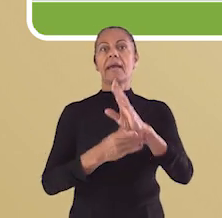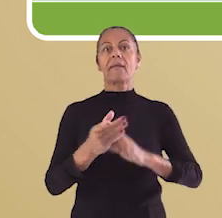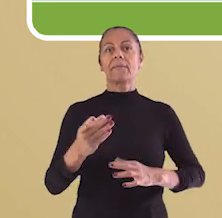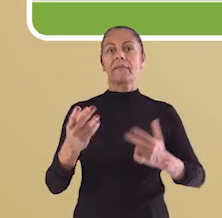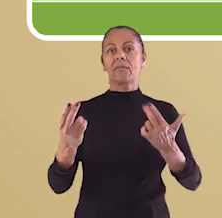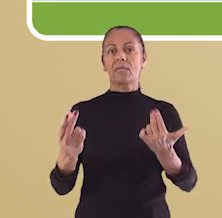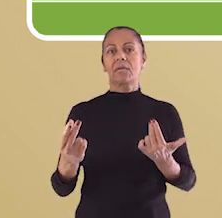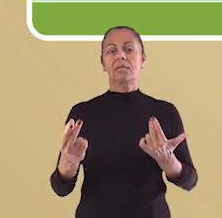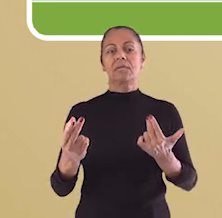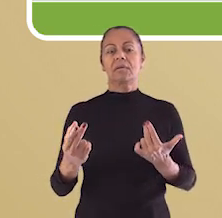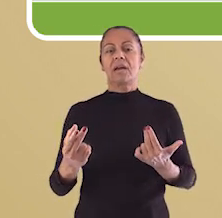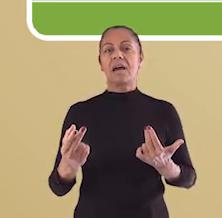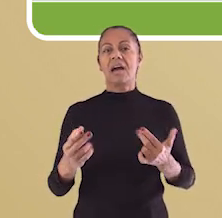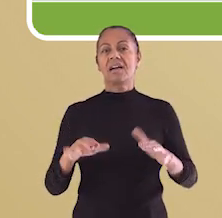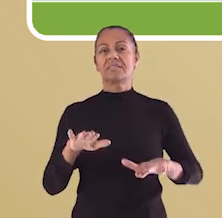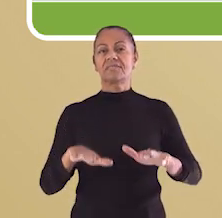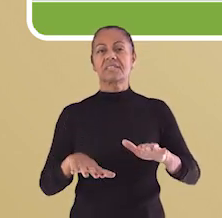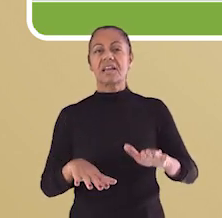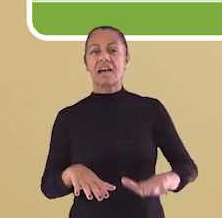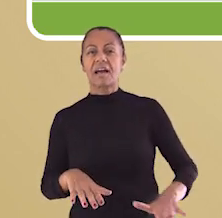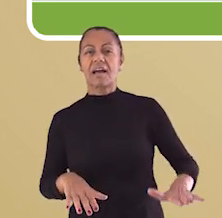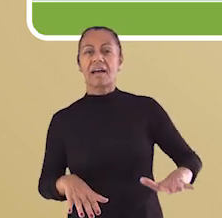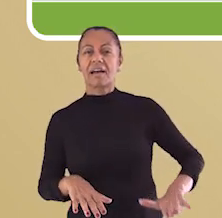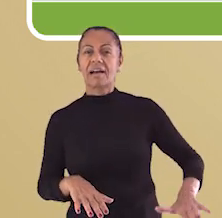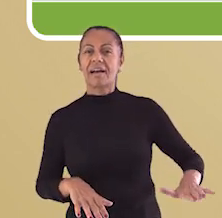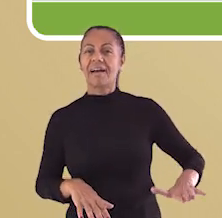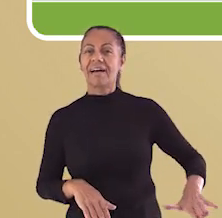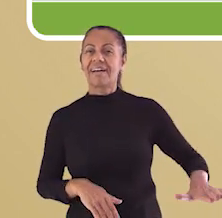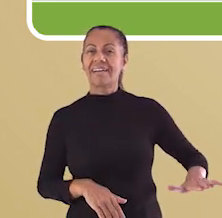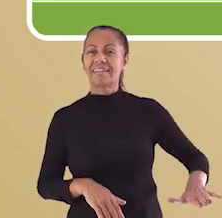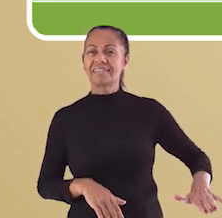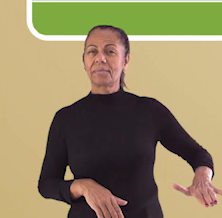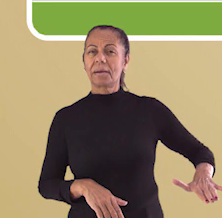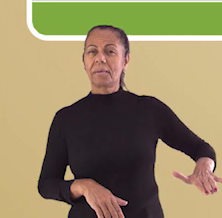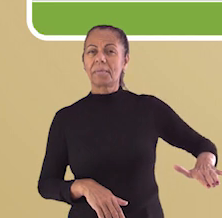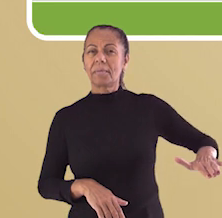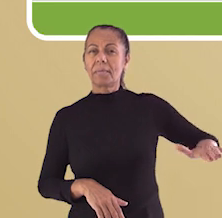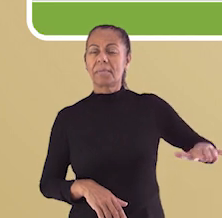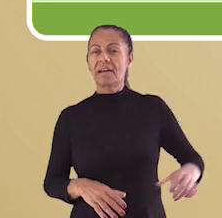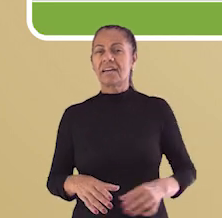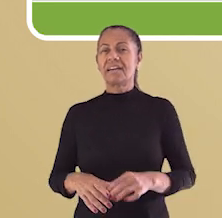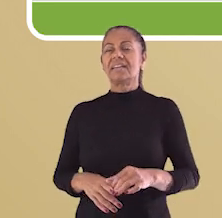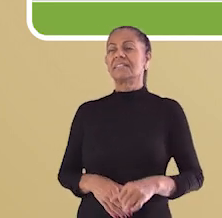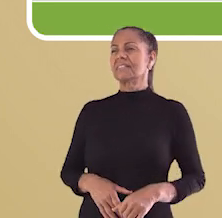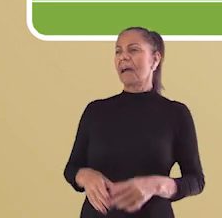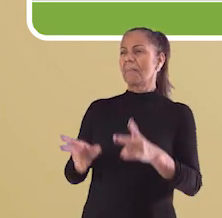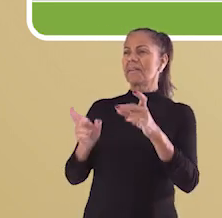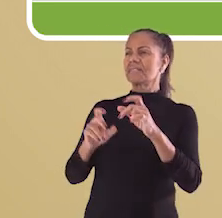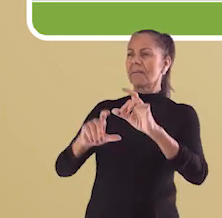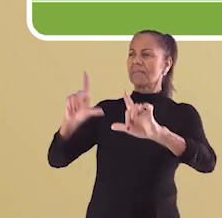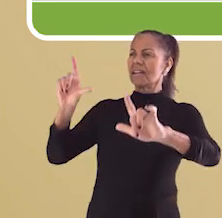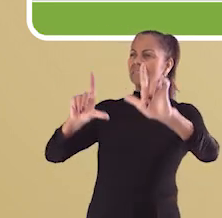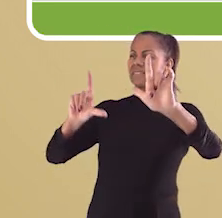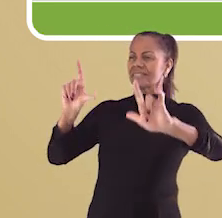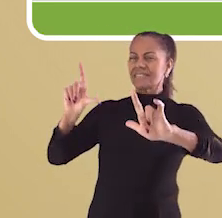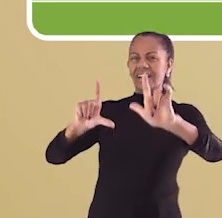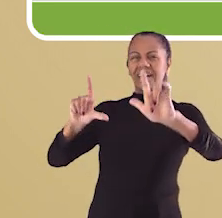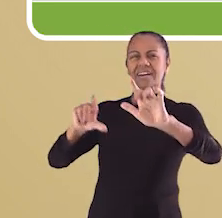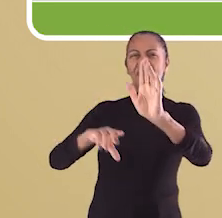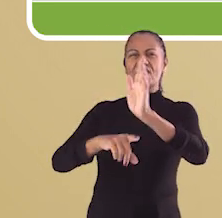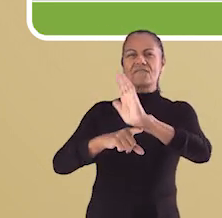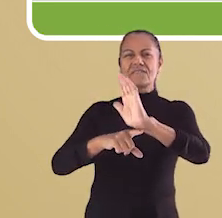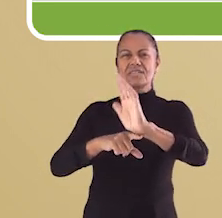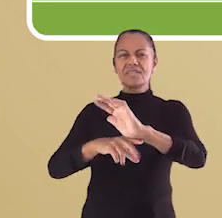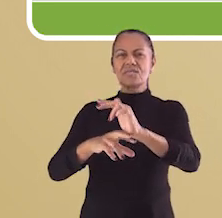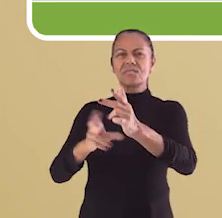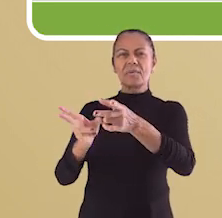Esse padrão é incentivado desde a infância, Brinquedos e animações como as princesas mais famosas do cinema, heroínas